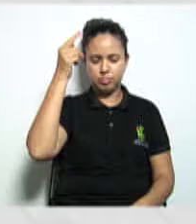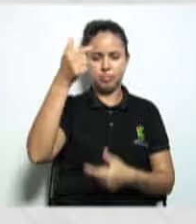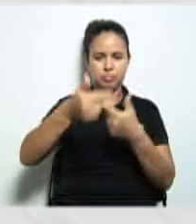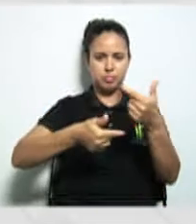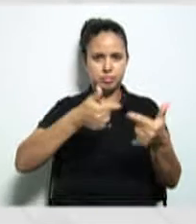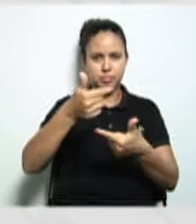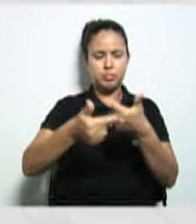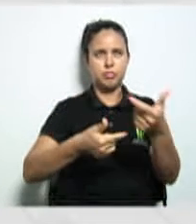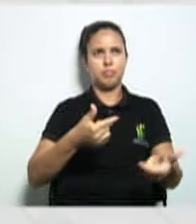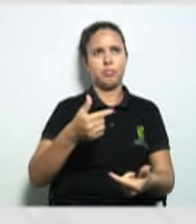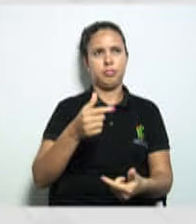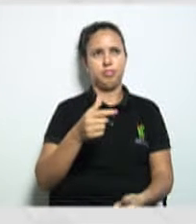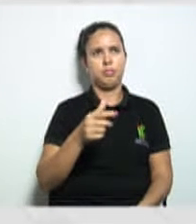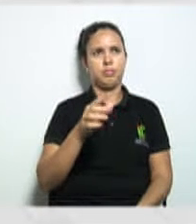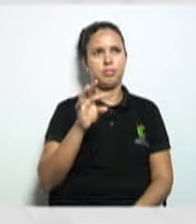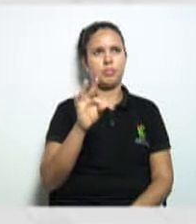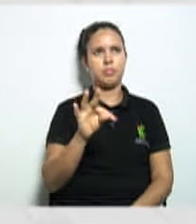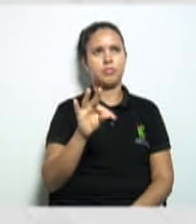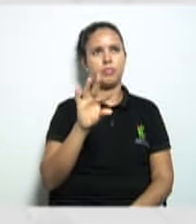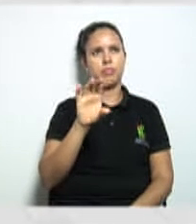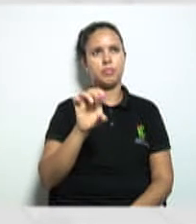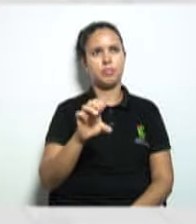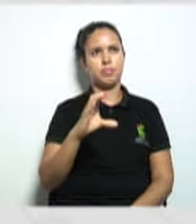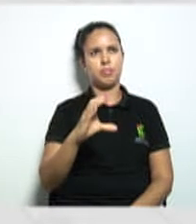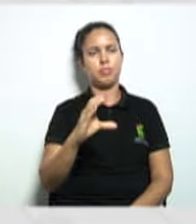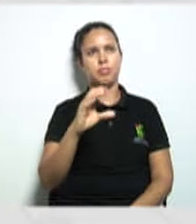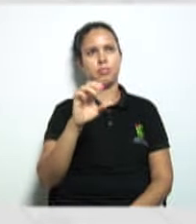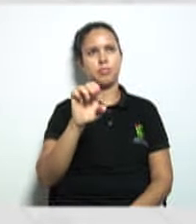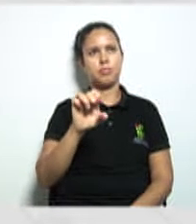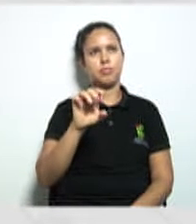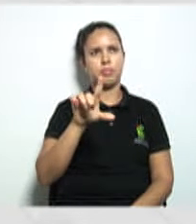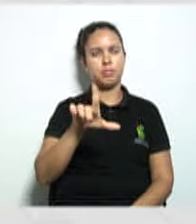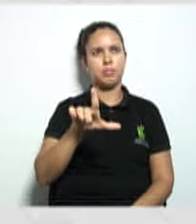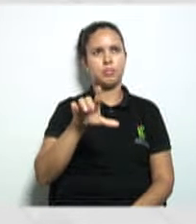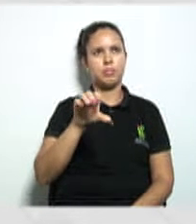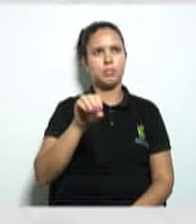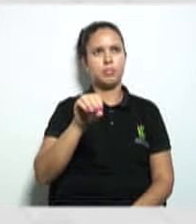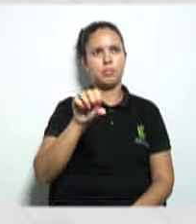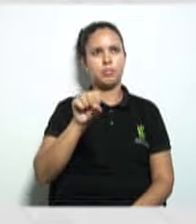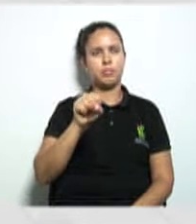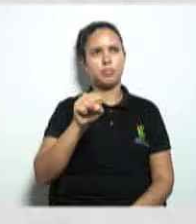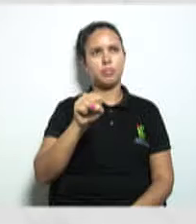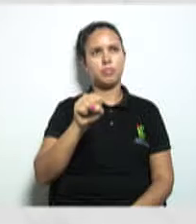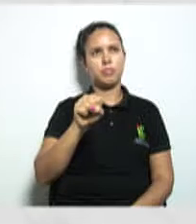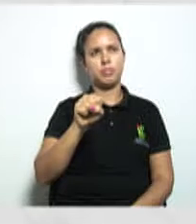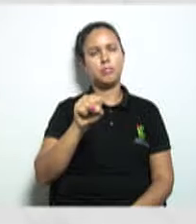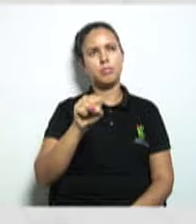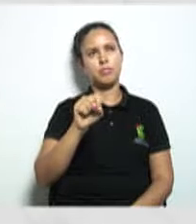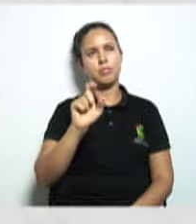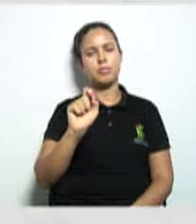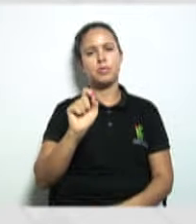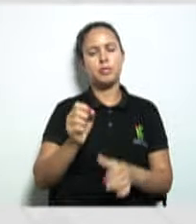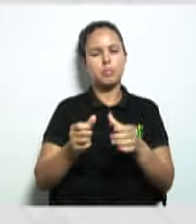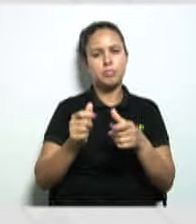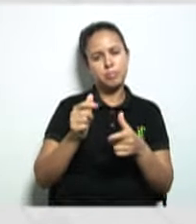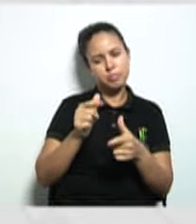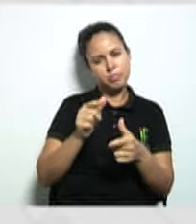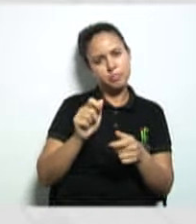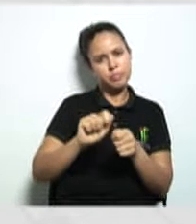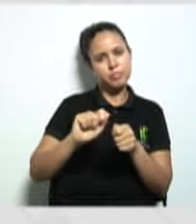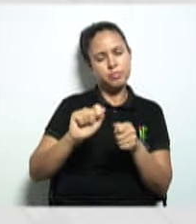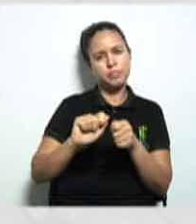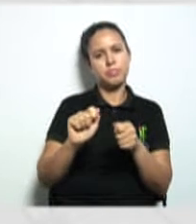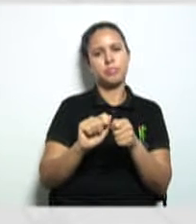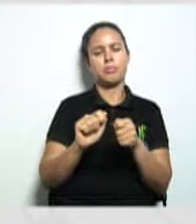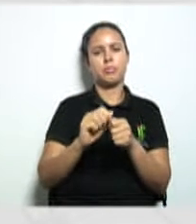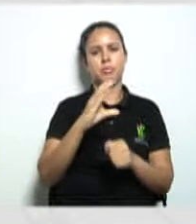construíram a cooperativa de consumo. Então, ou seja, essa é o